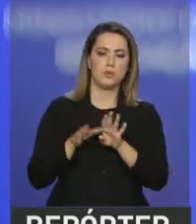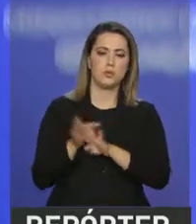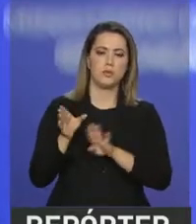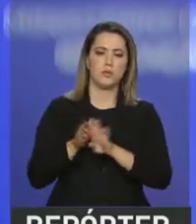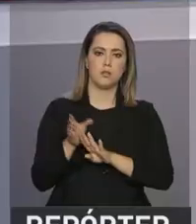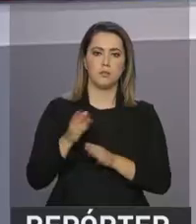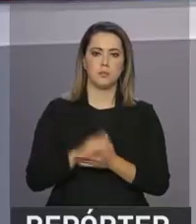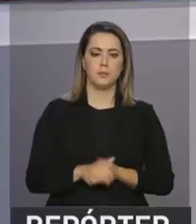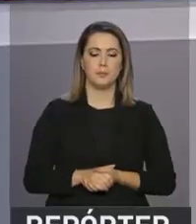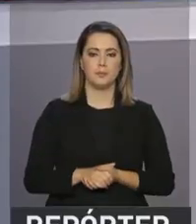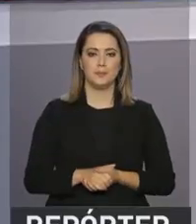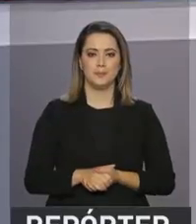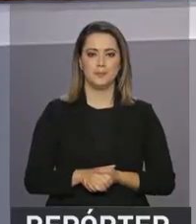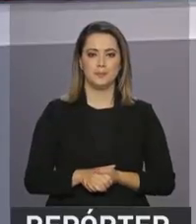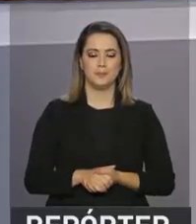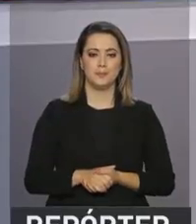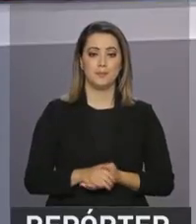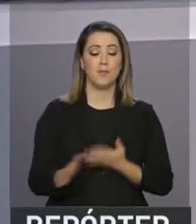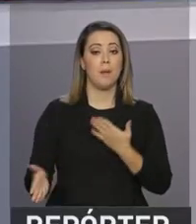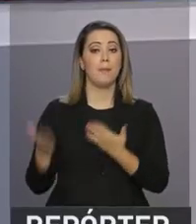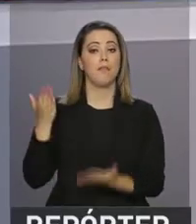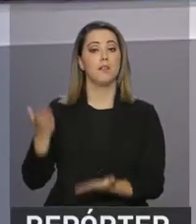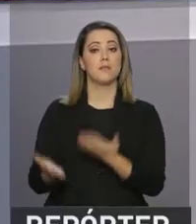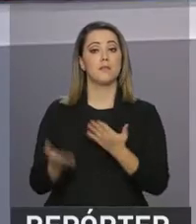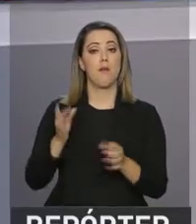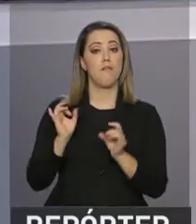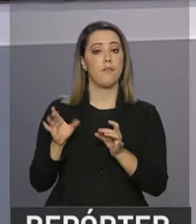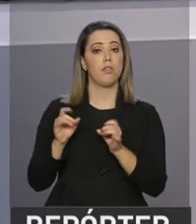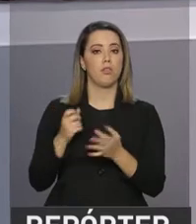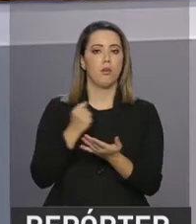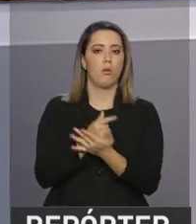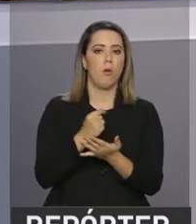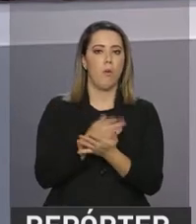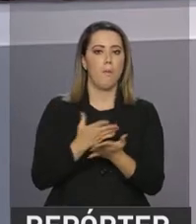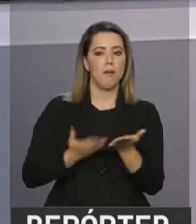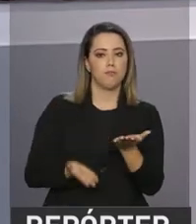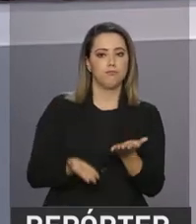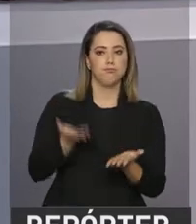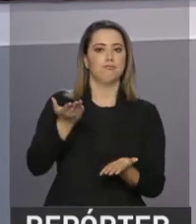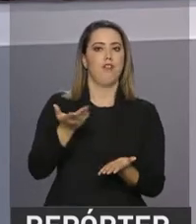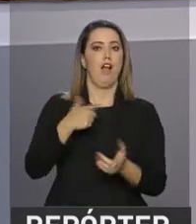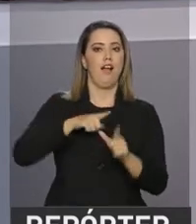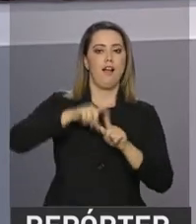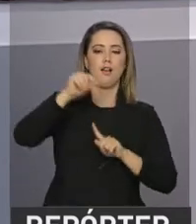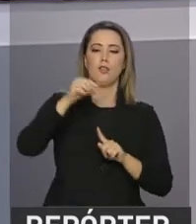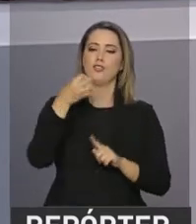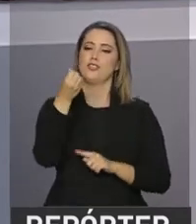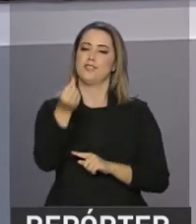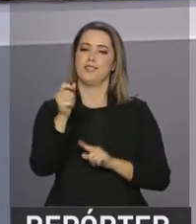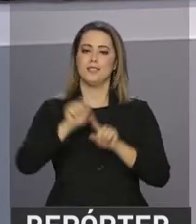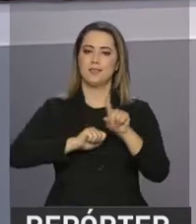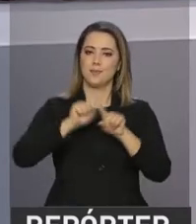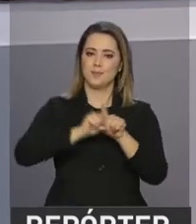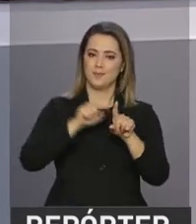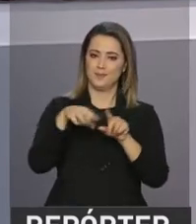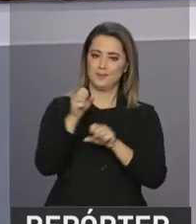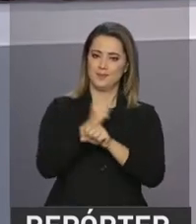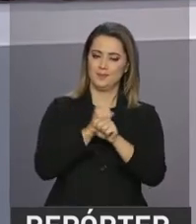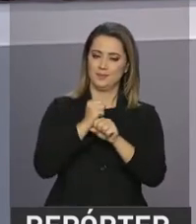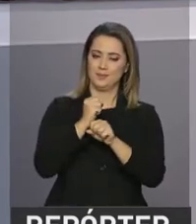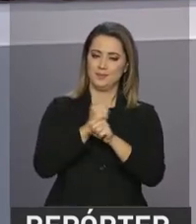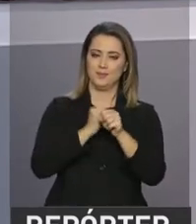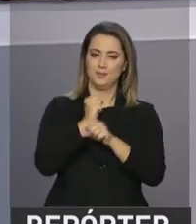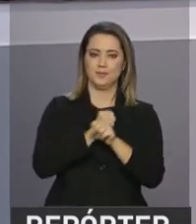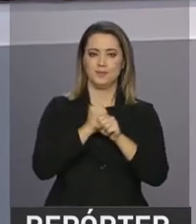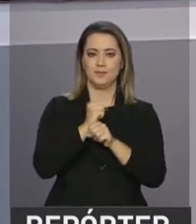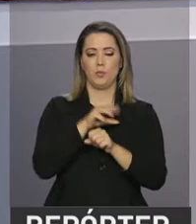capacitação a balança comercial brasileira bateu recorde nos primeiros seis meses deste ano a implementação do